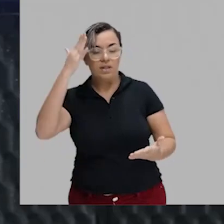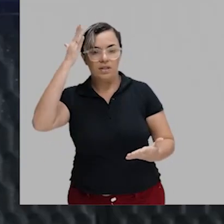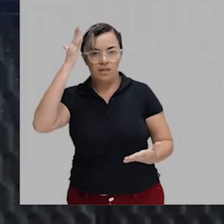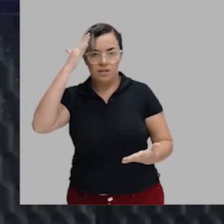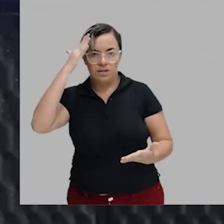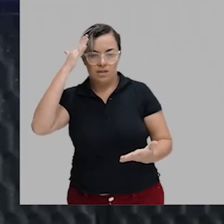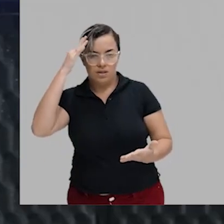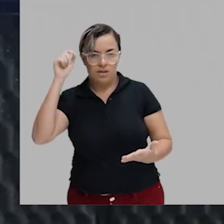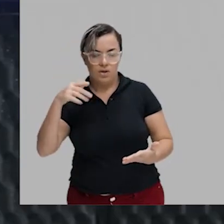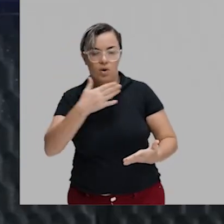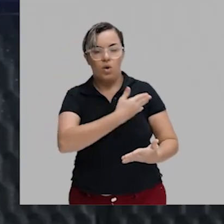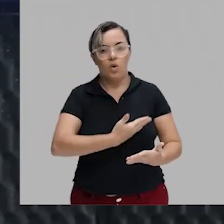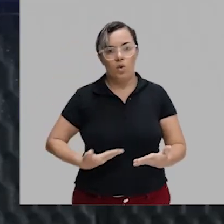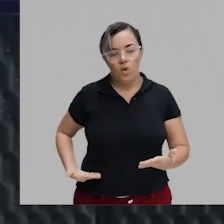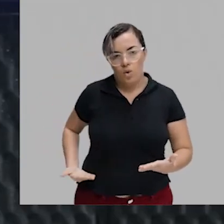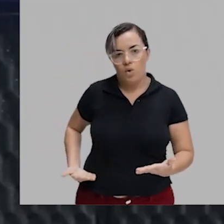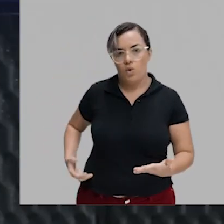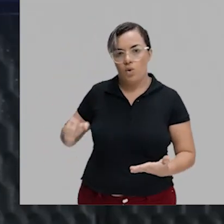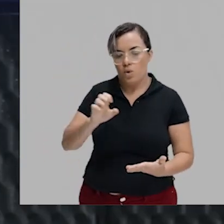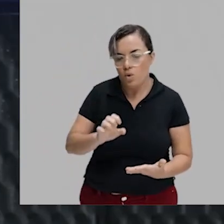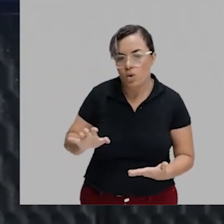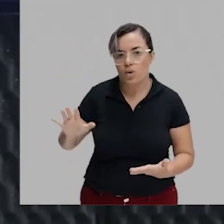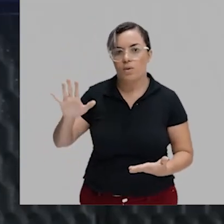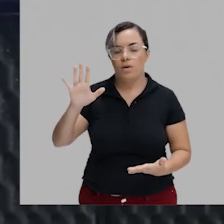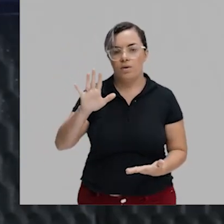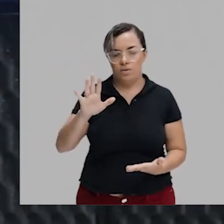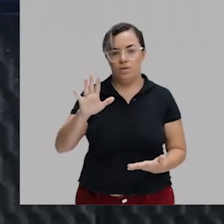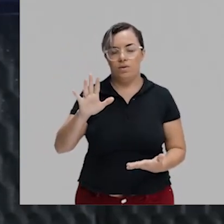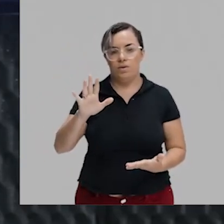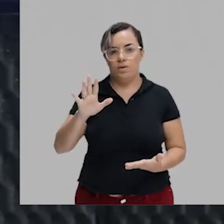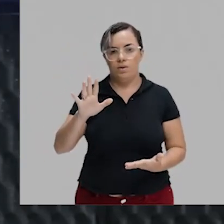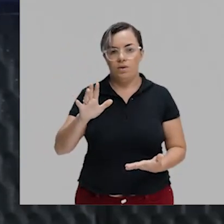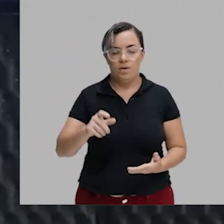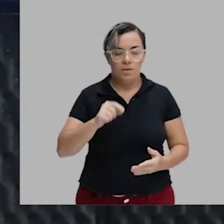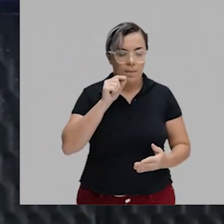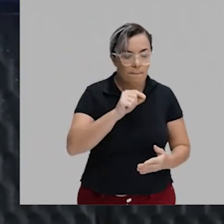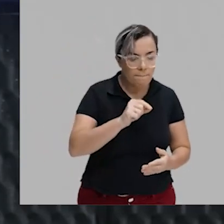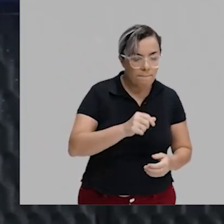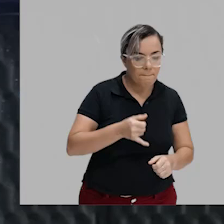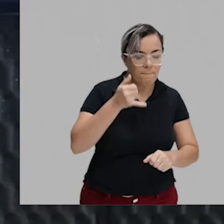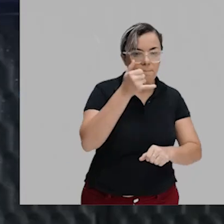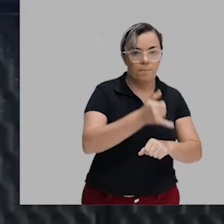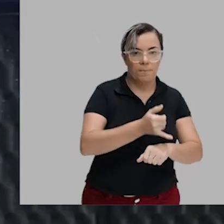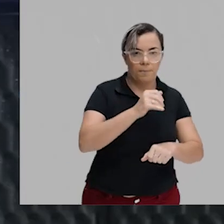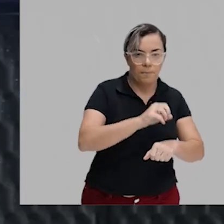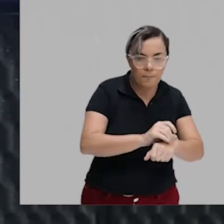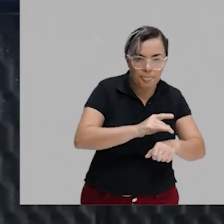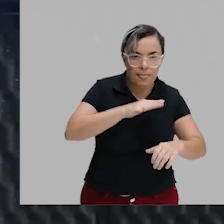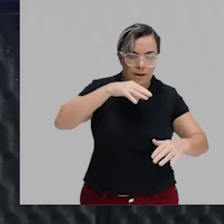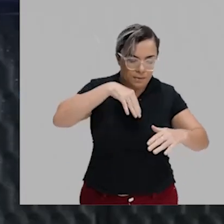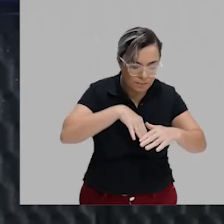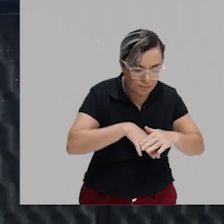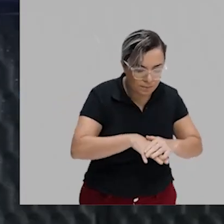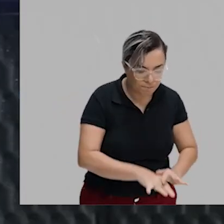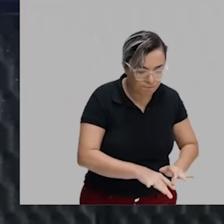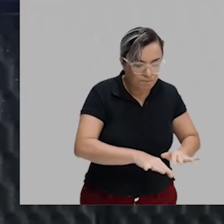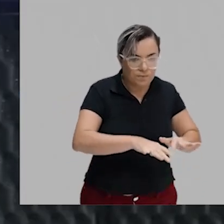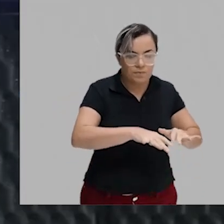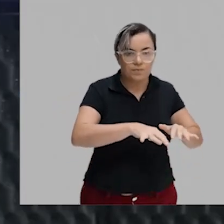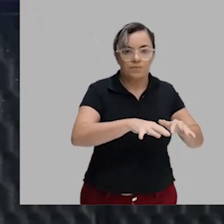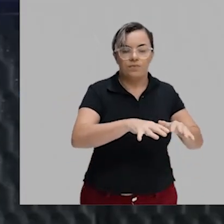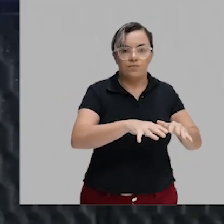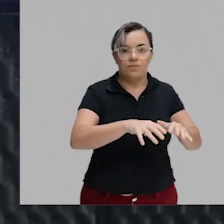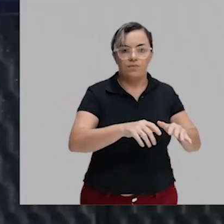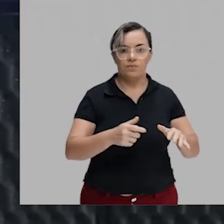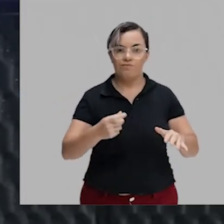estados, admitem mais tarde pegar esses metais que eles acumulam, que eles guardam, e